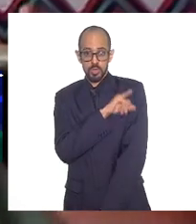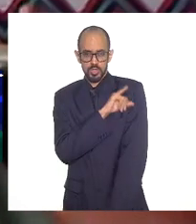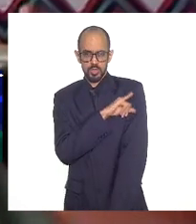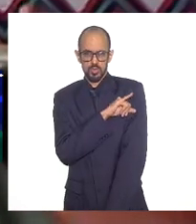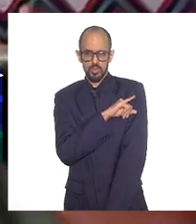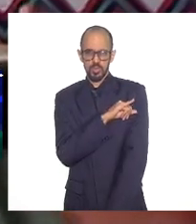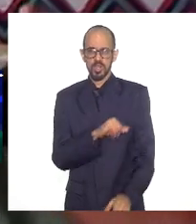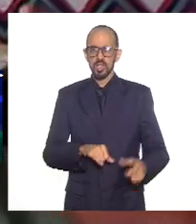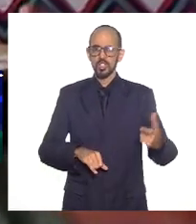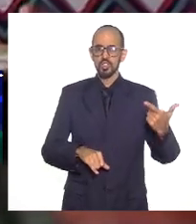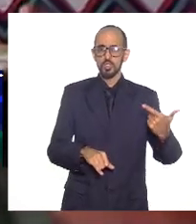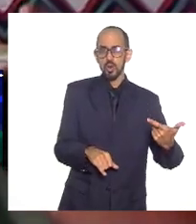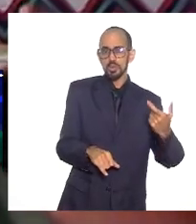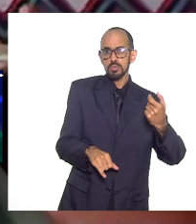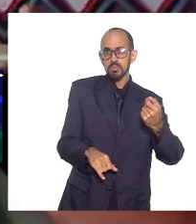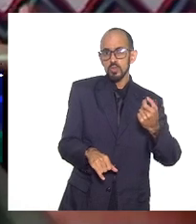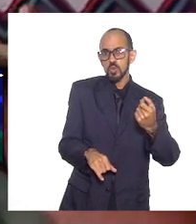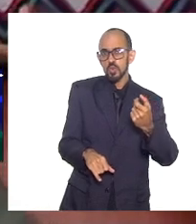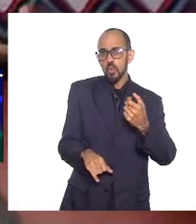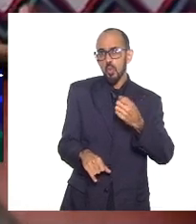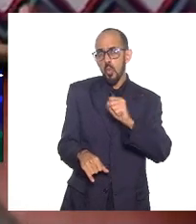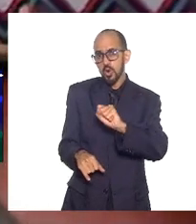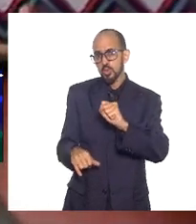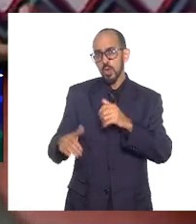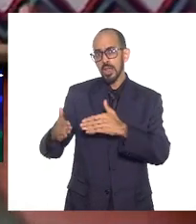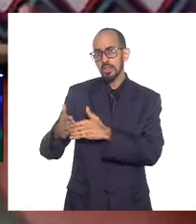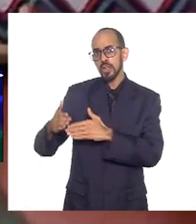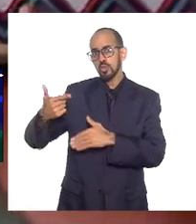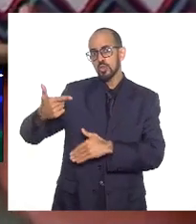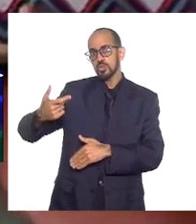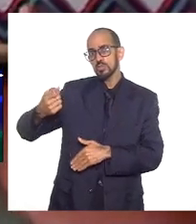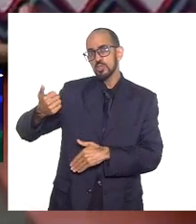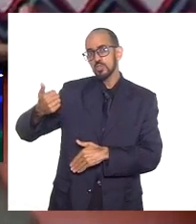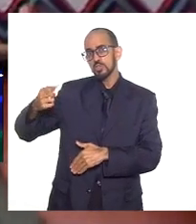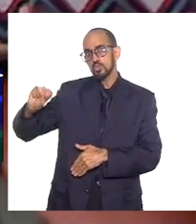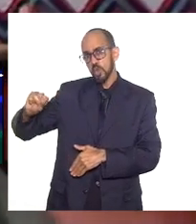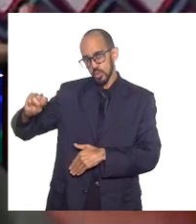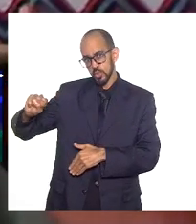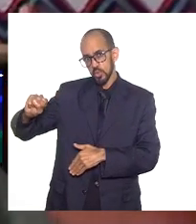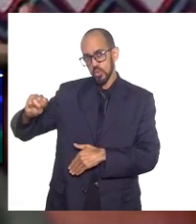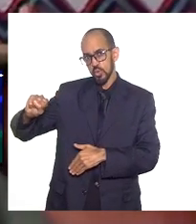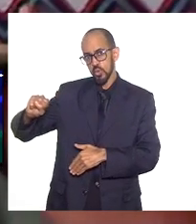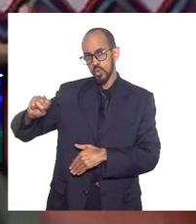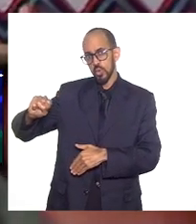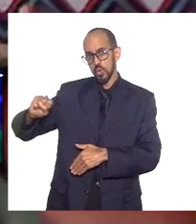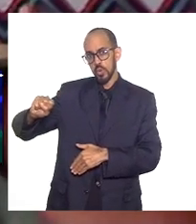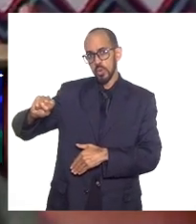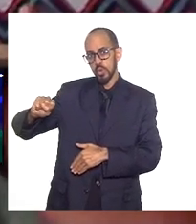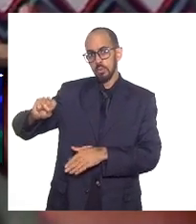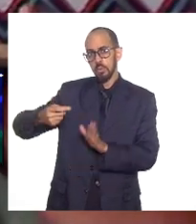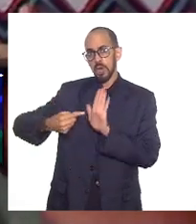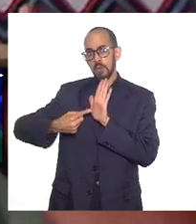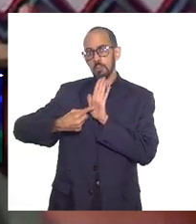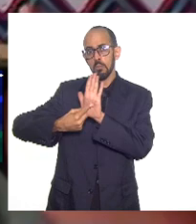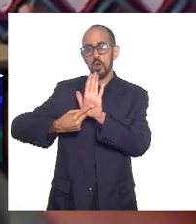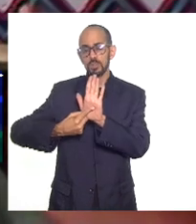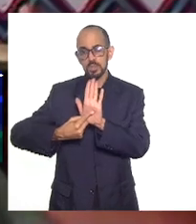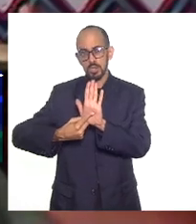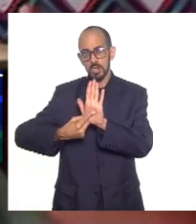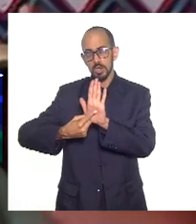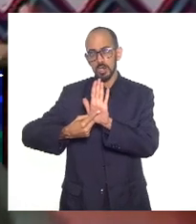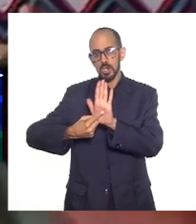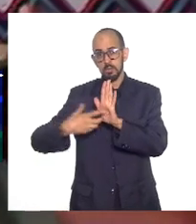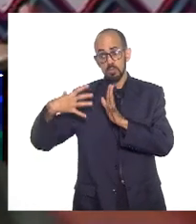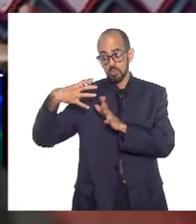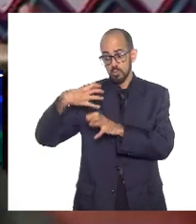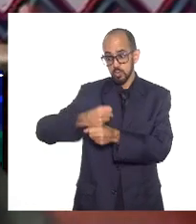compreende 2008 a 2018, pelo próprio Atlas da Violência, produzido